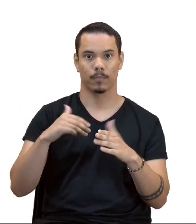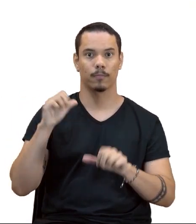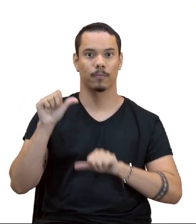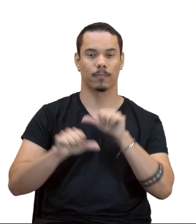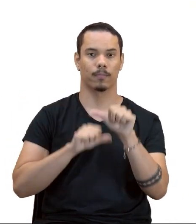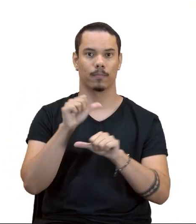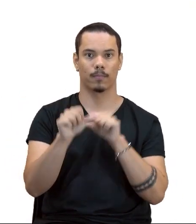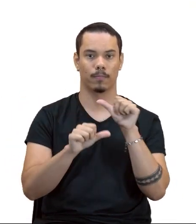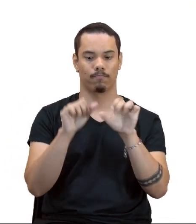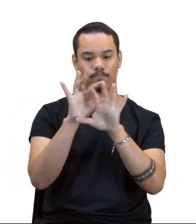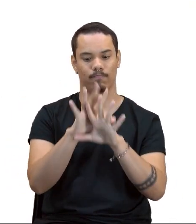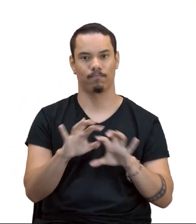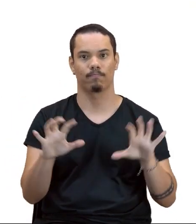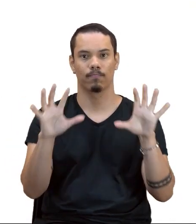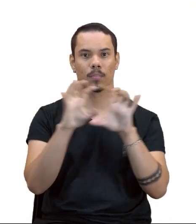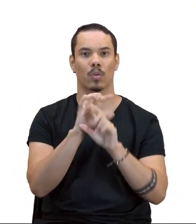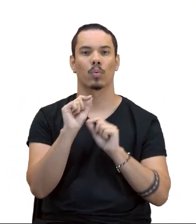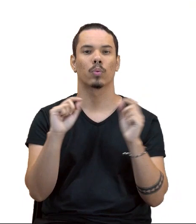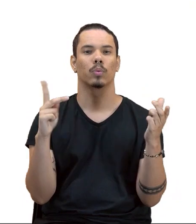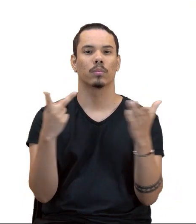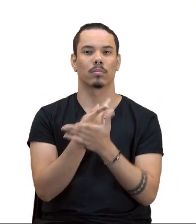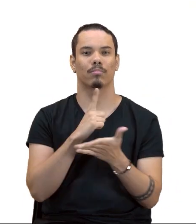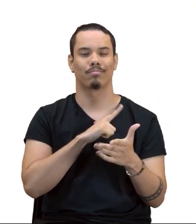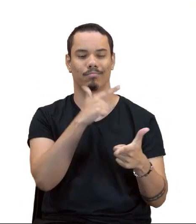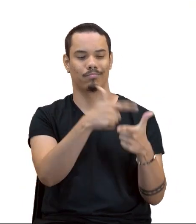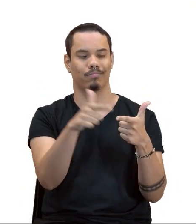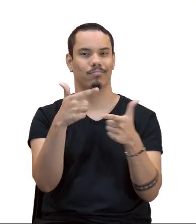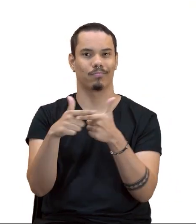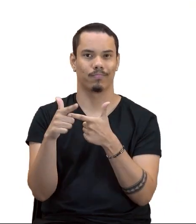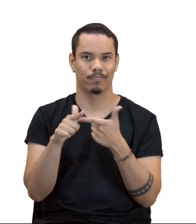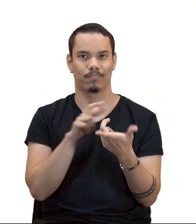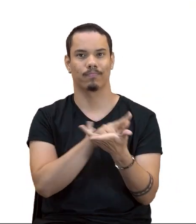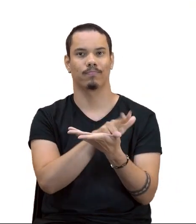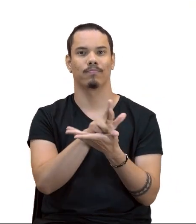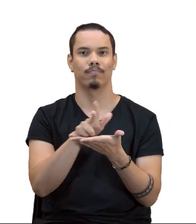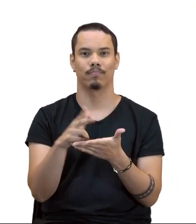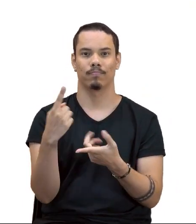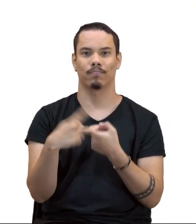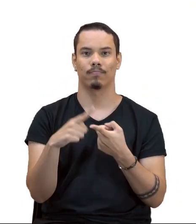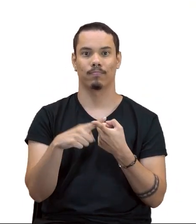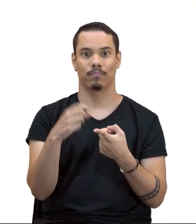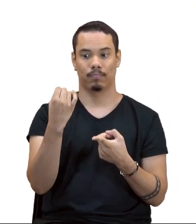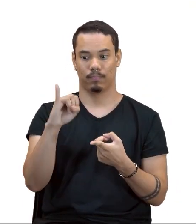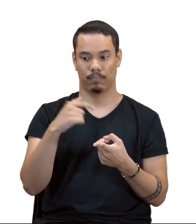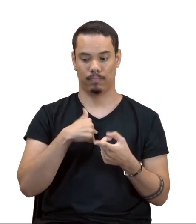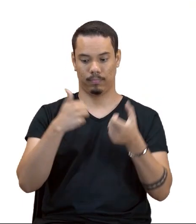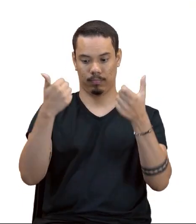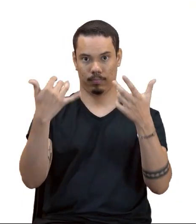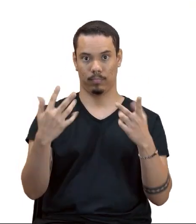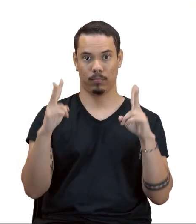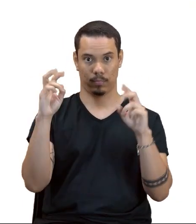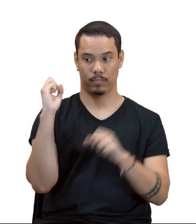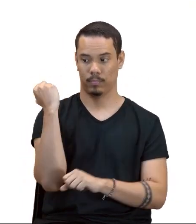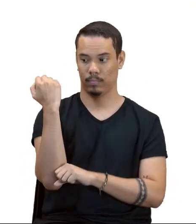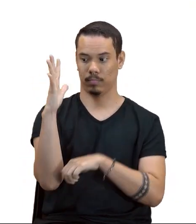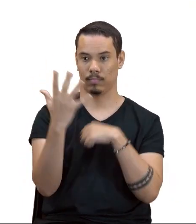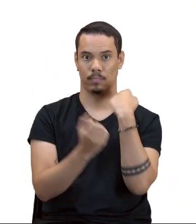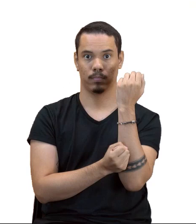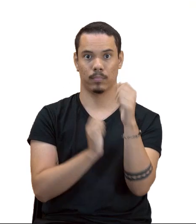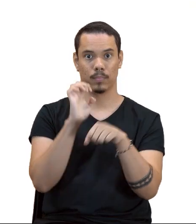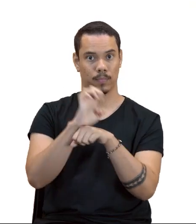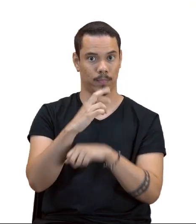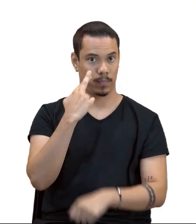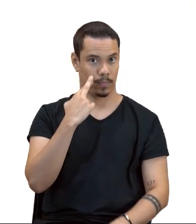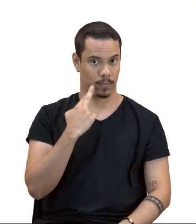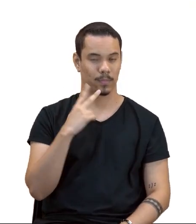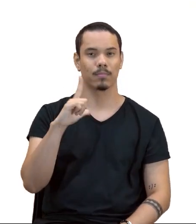paisagem acabou acarretando vários problemas quando a gente fala na questão ambiental no estado de Rondônia. Temos aqui outras